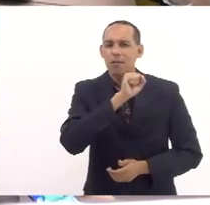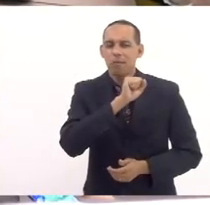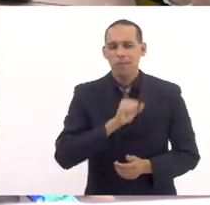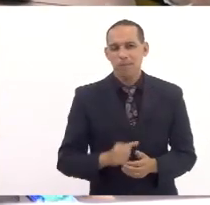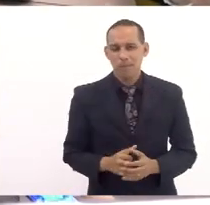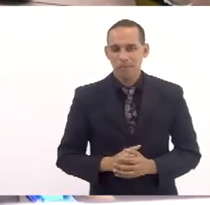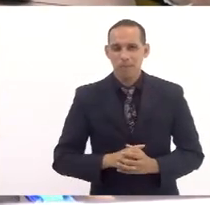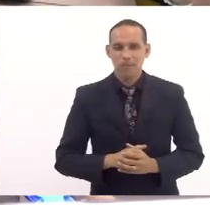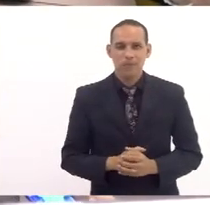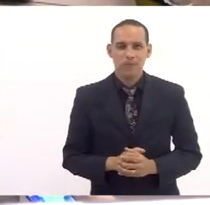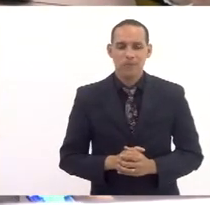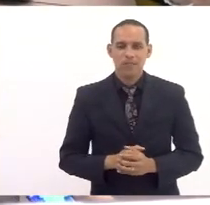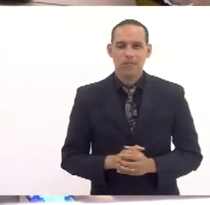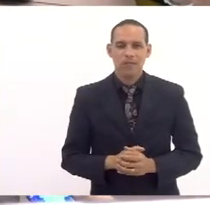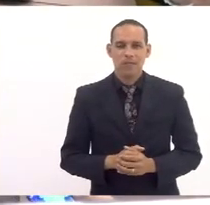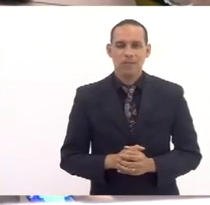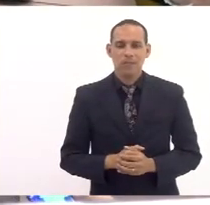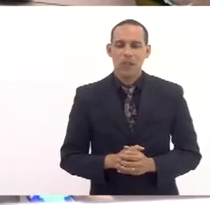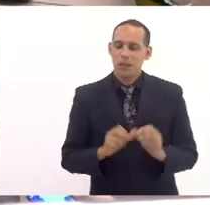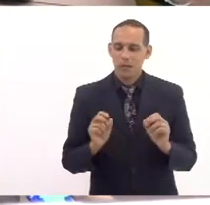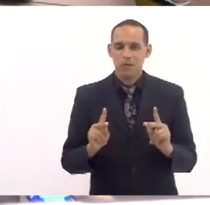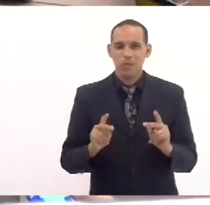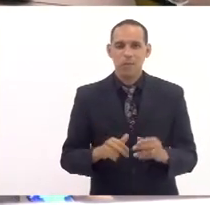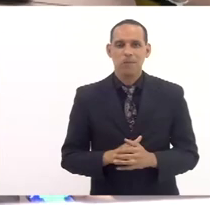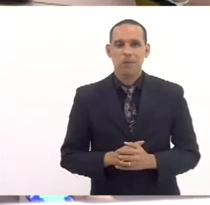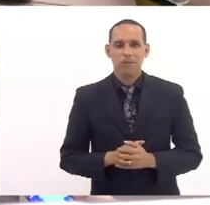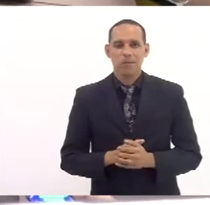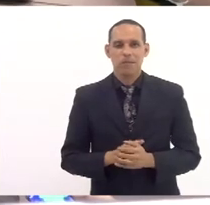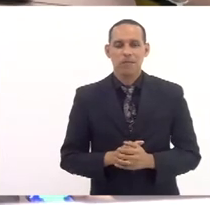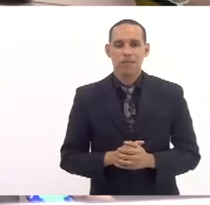bom. Estava achando que... Ok.